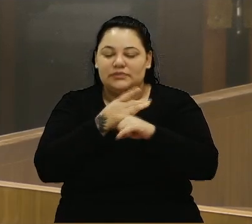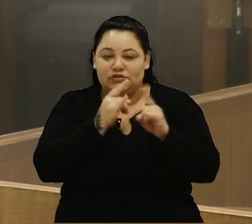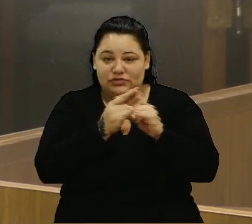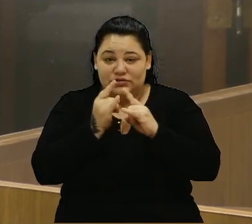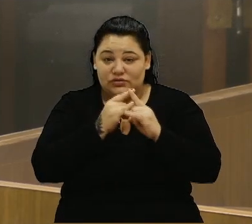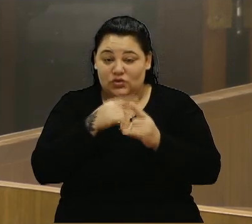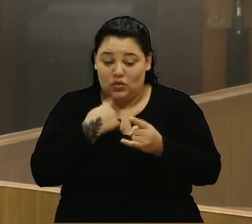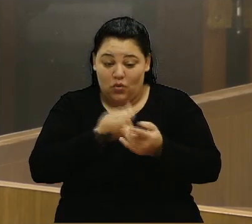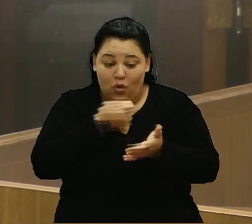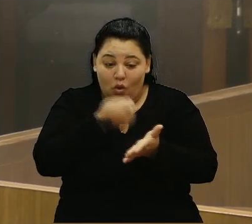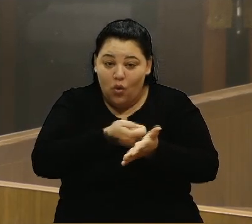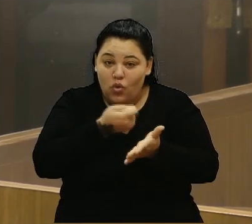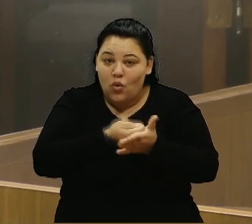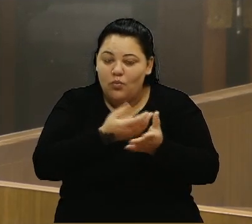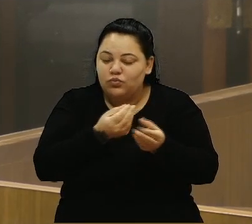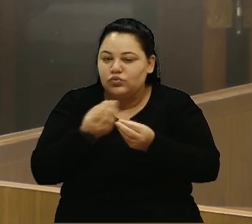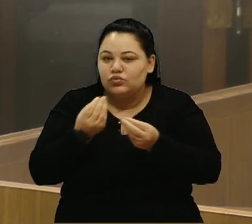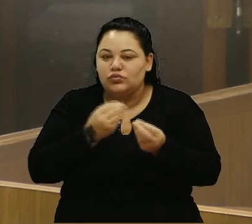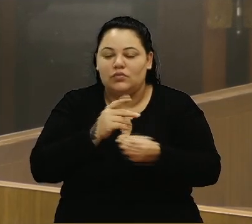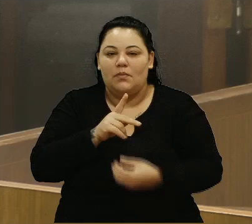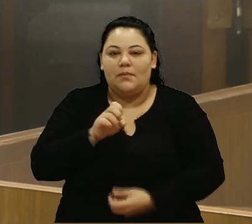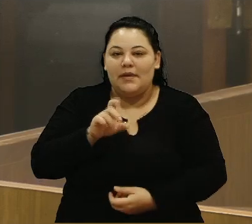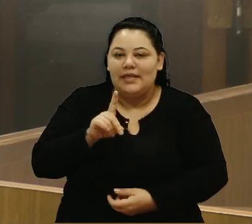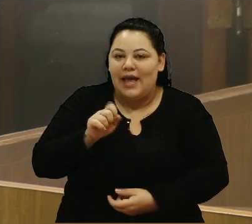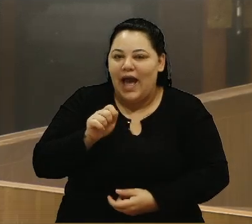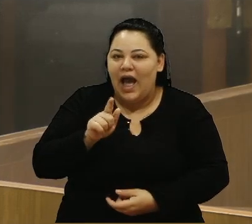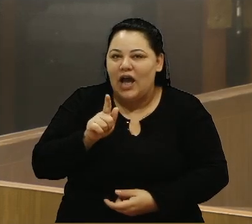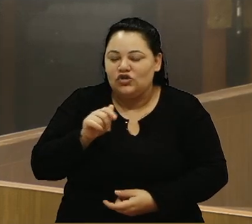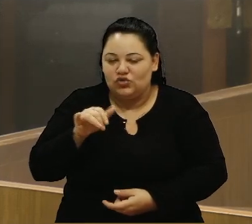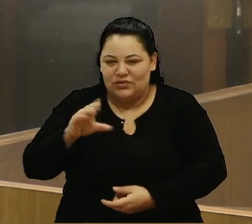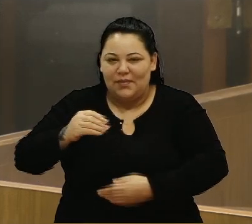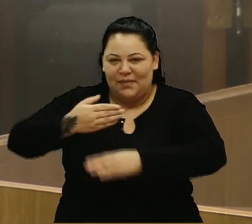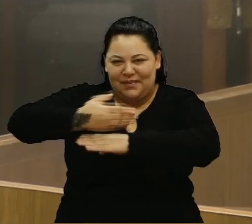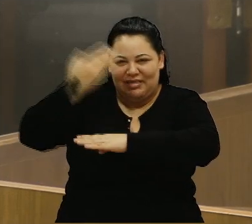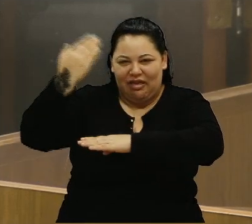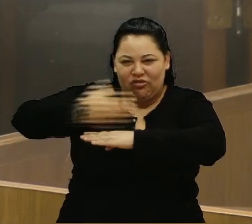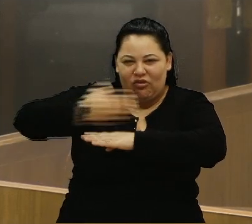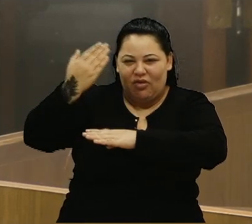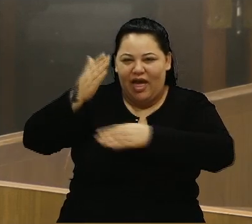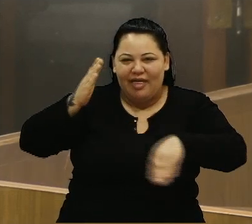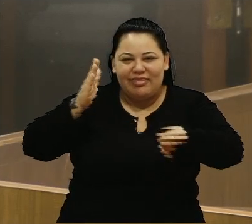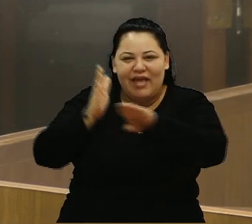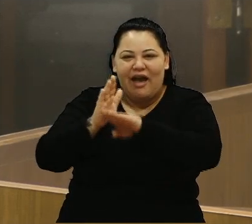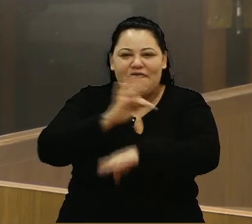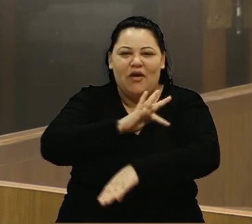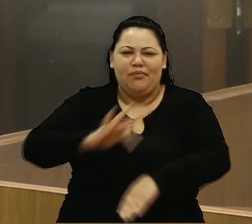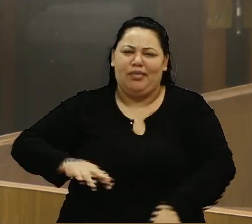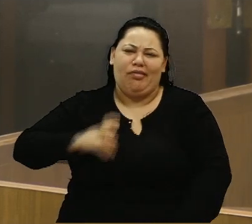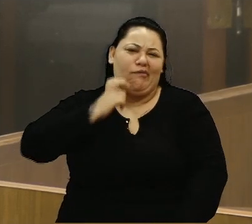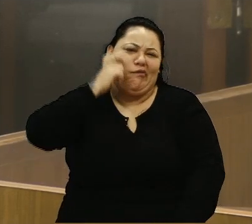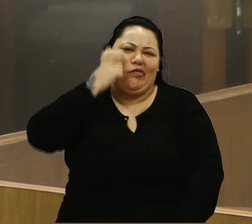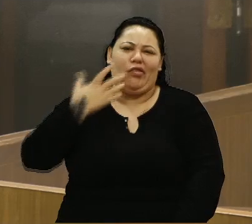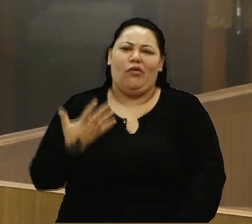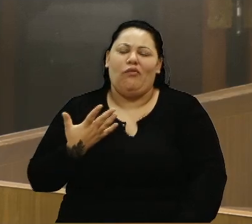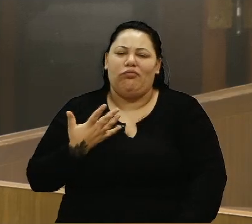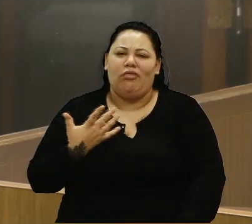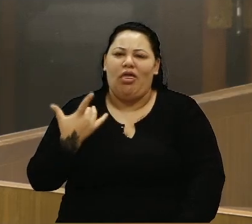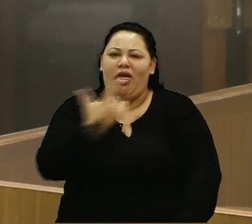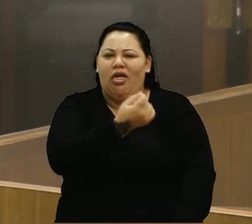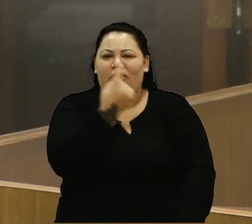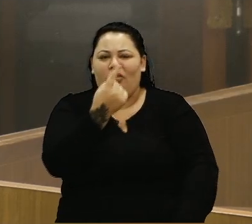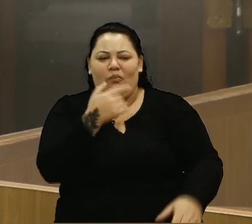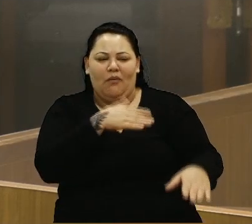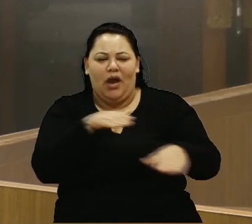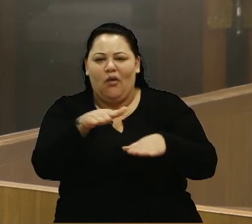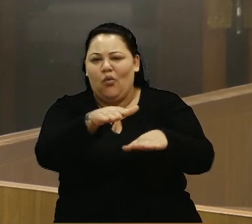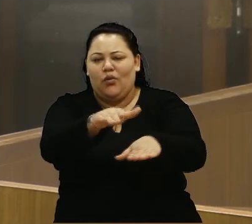nós lutamos muito, que o pedágio até Farroupilha era uma vergonha para todos nós, sair uma avenida praticamente nós temos